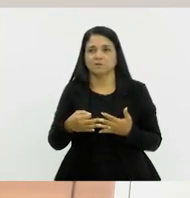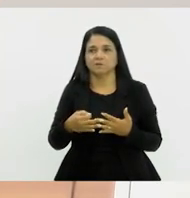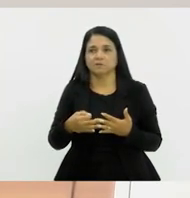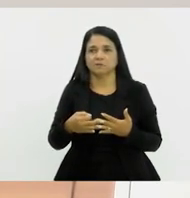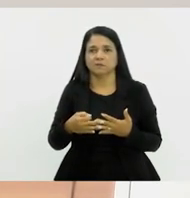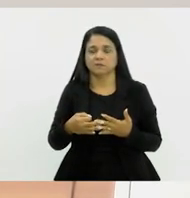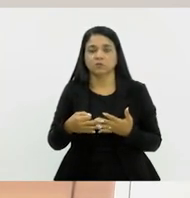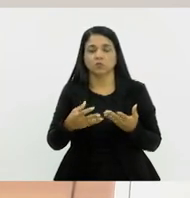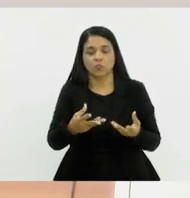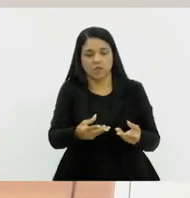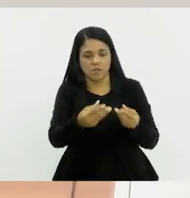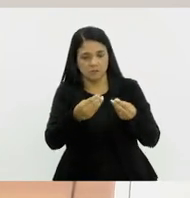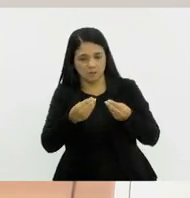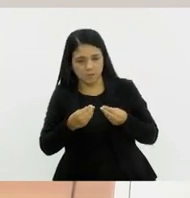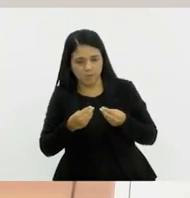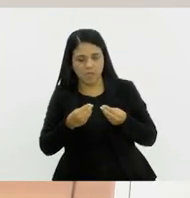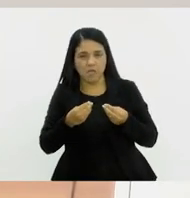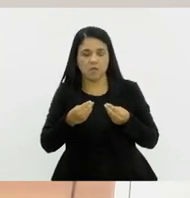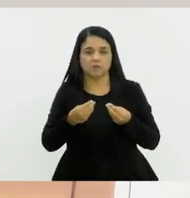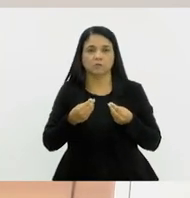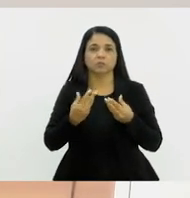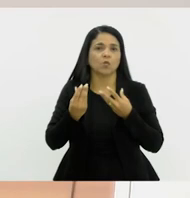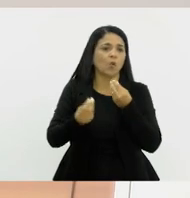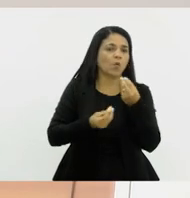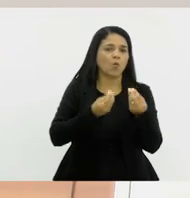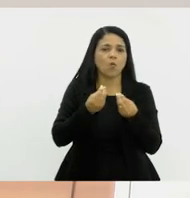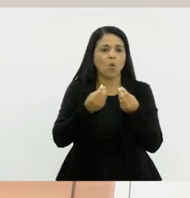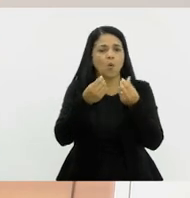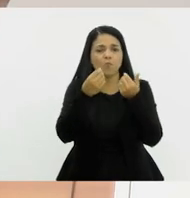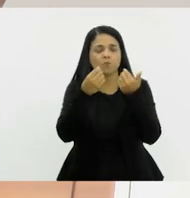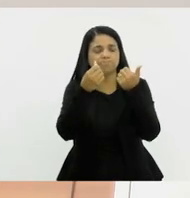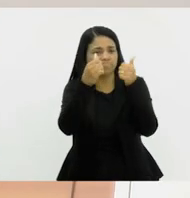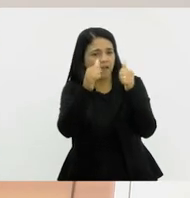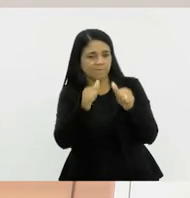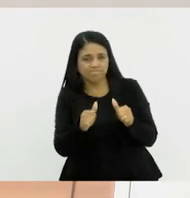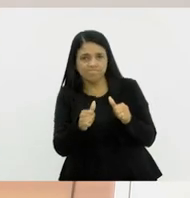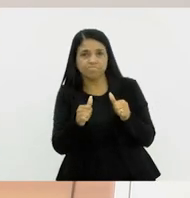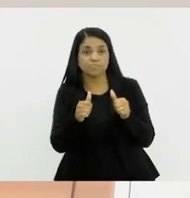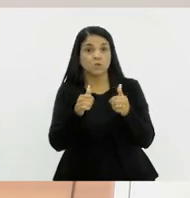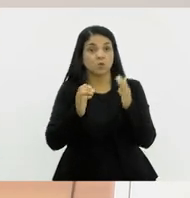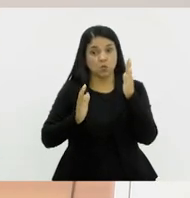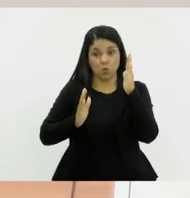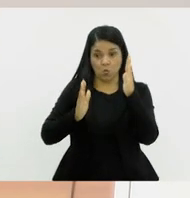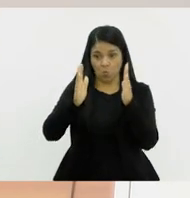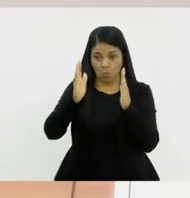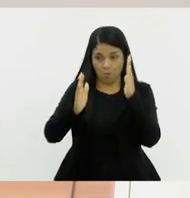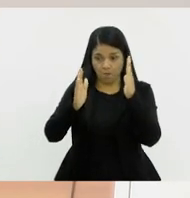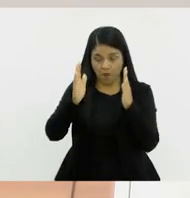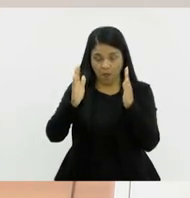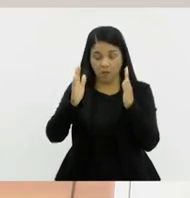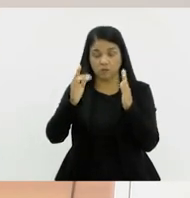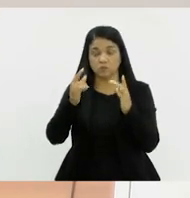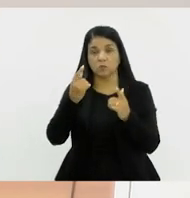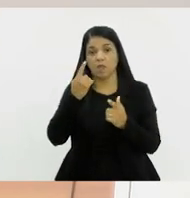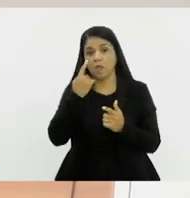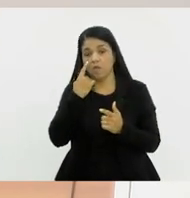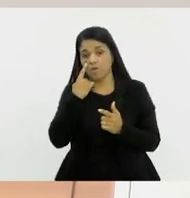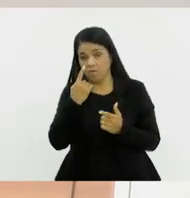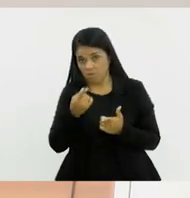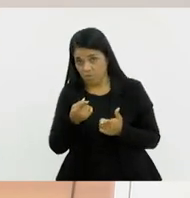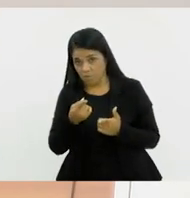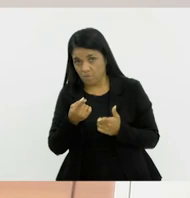do recebimento, da manifestação, como é que o senhor verifica isso, porque os prazos apresentados, a meu ver,